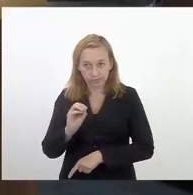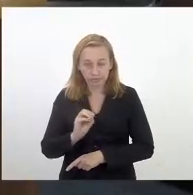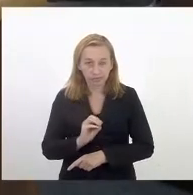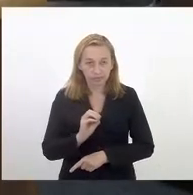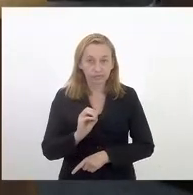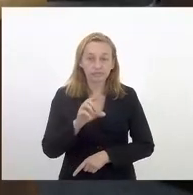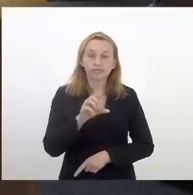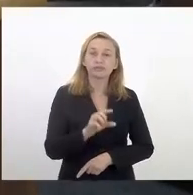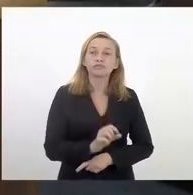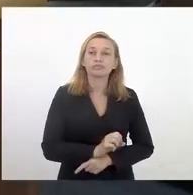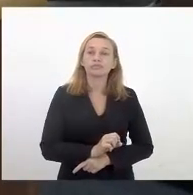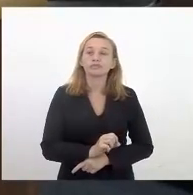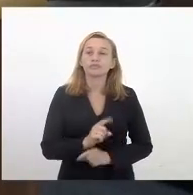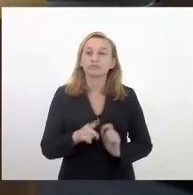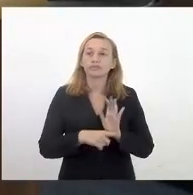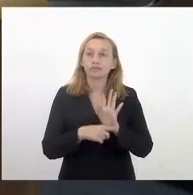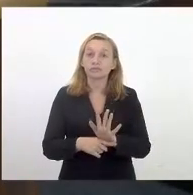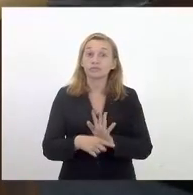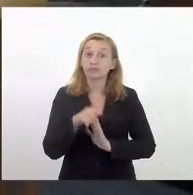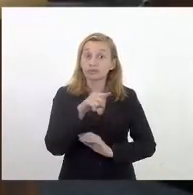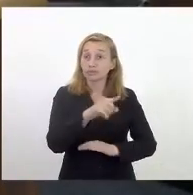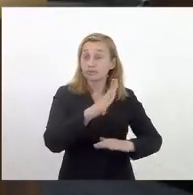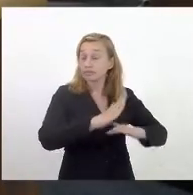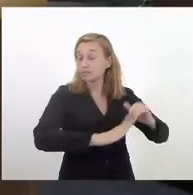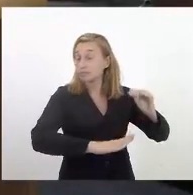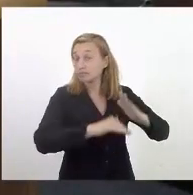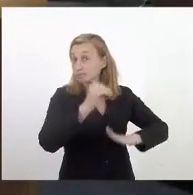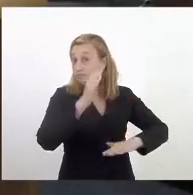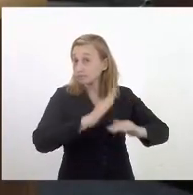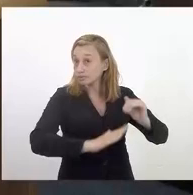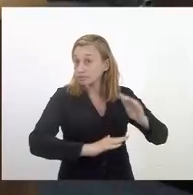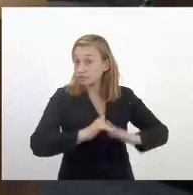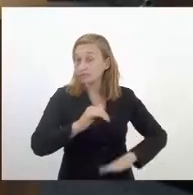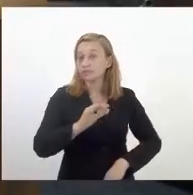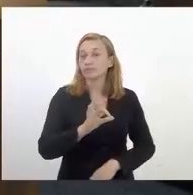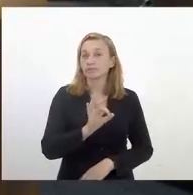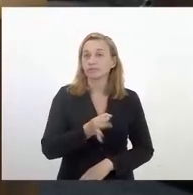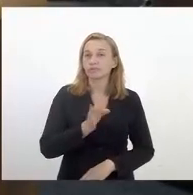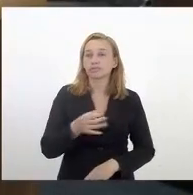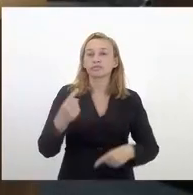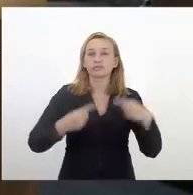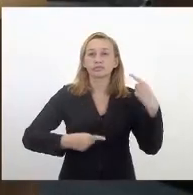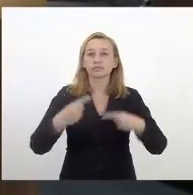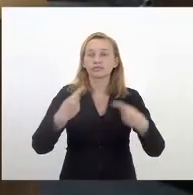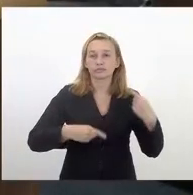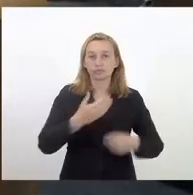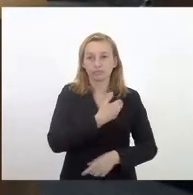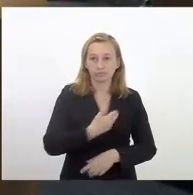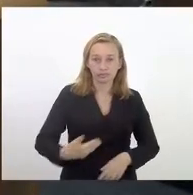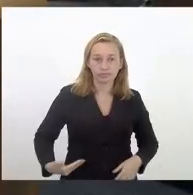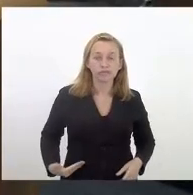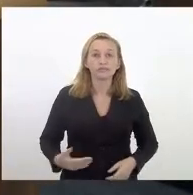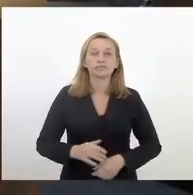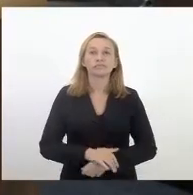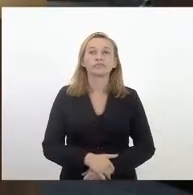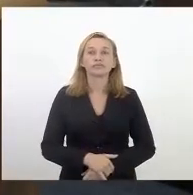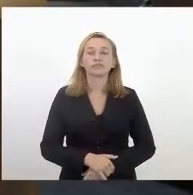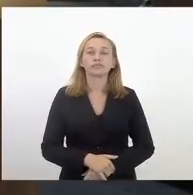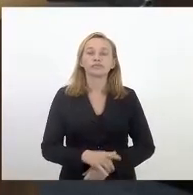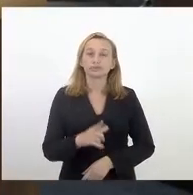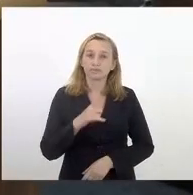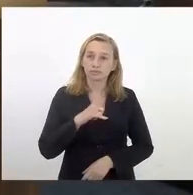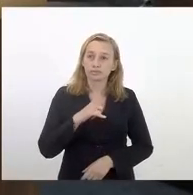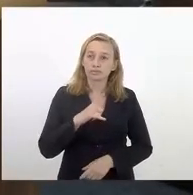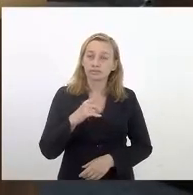em favor daqueles profissionais que garantem as políticas públicas se nós tivermos